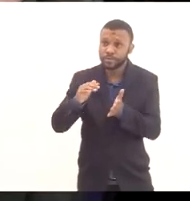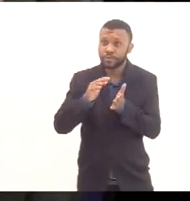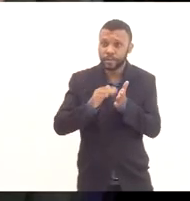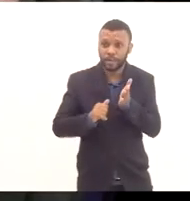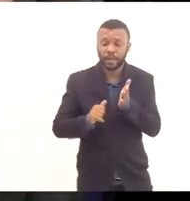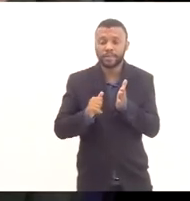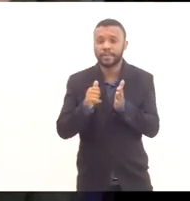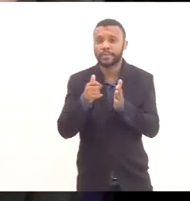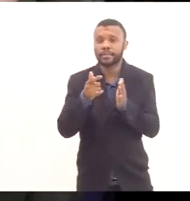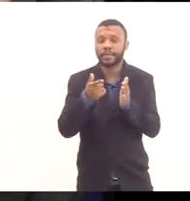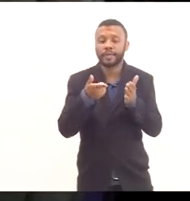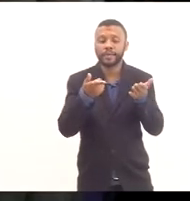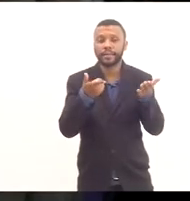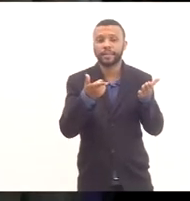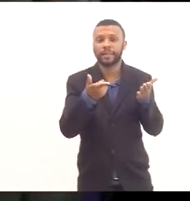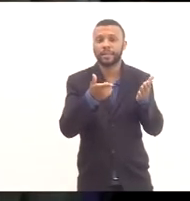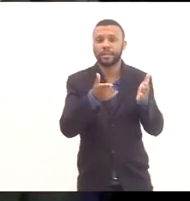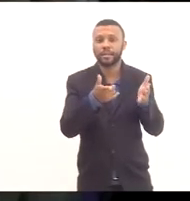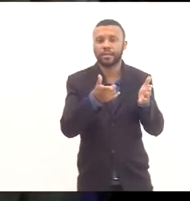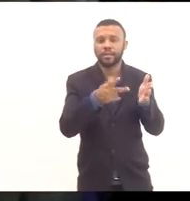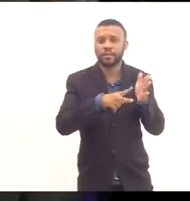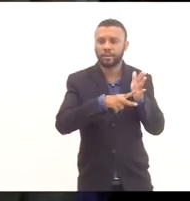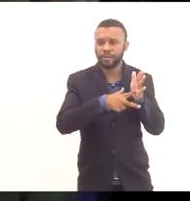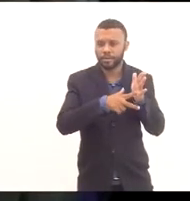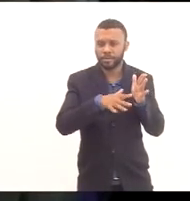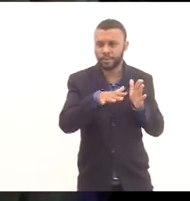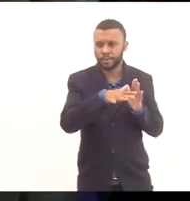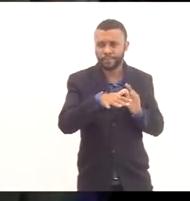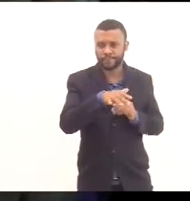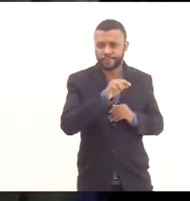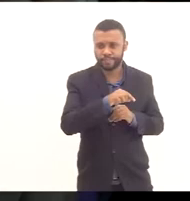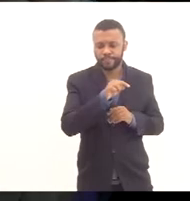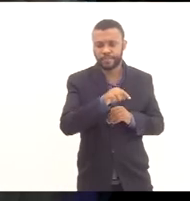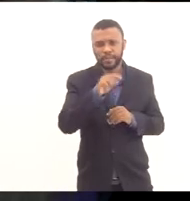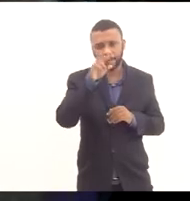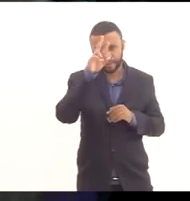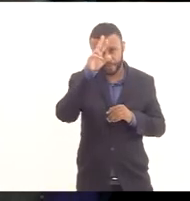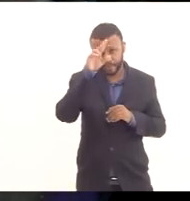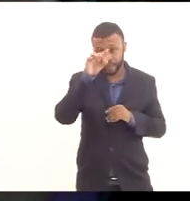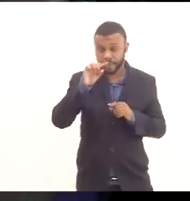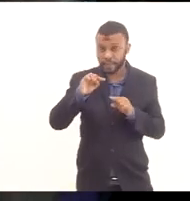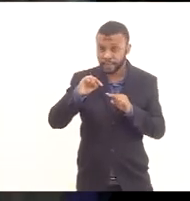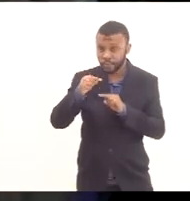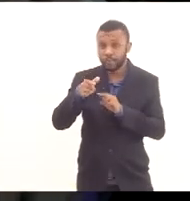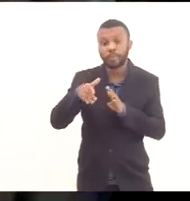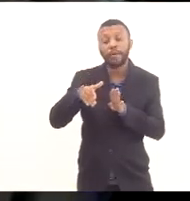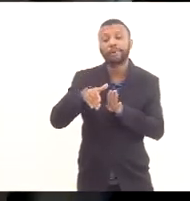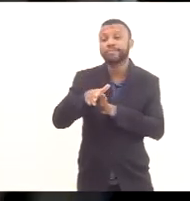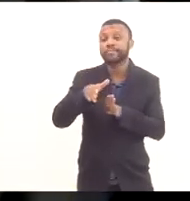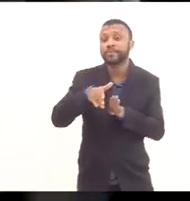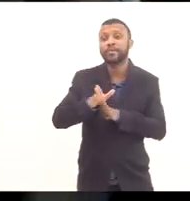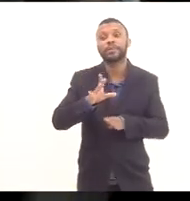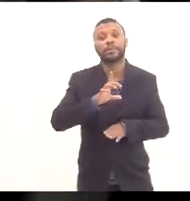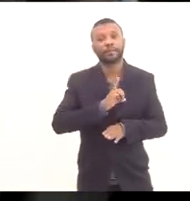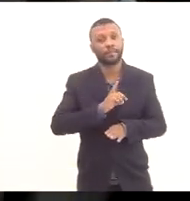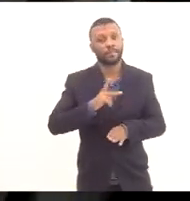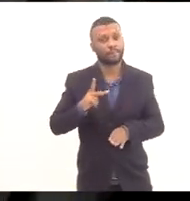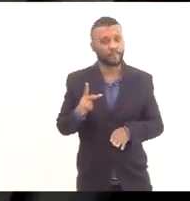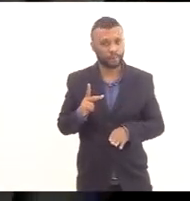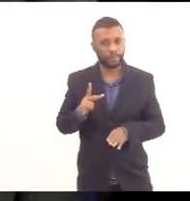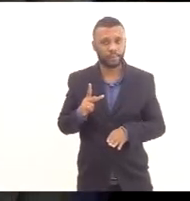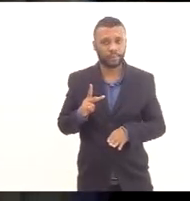desse balcão é desse galpão da Mesquita após uma recomendação da Defensoria Pública